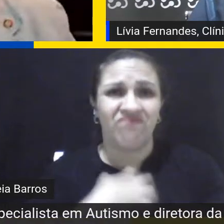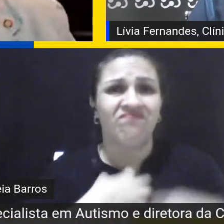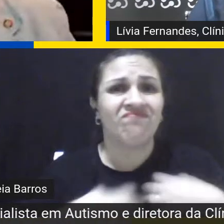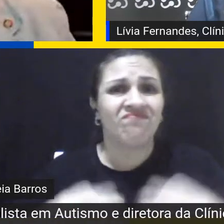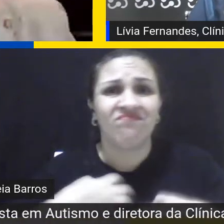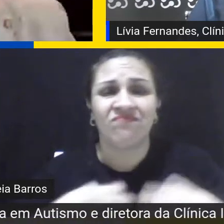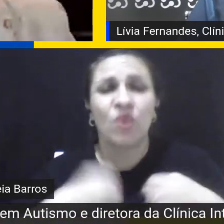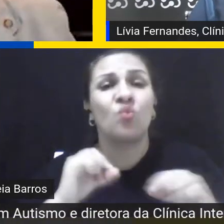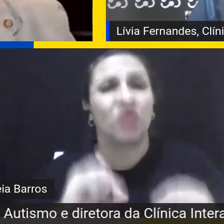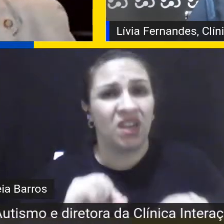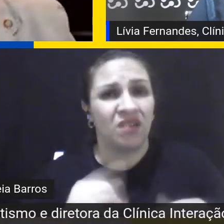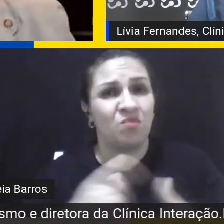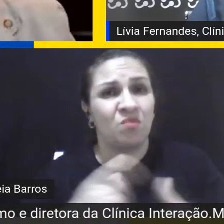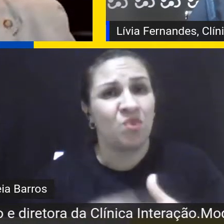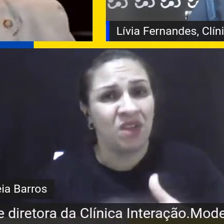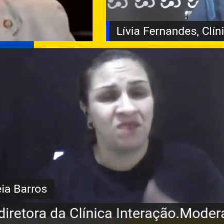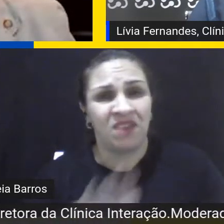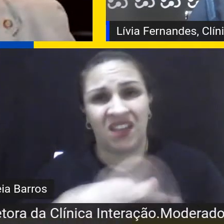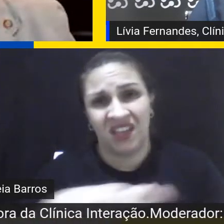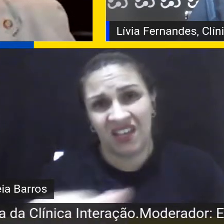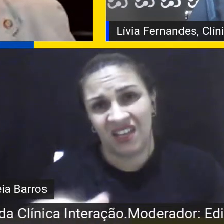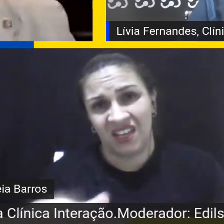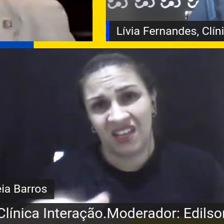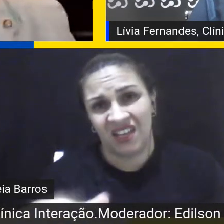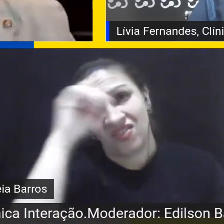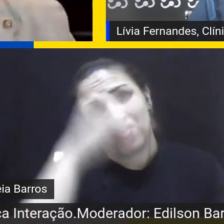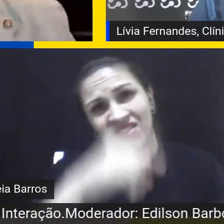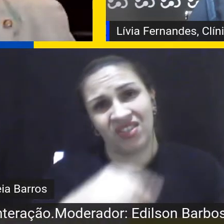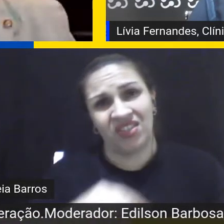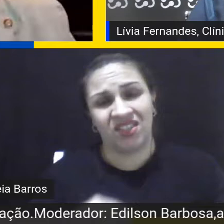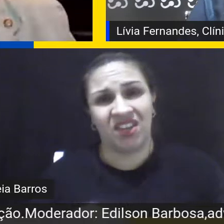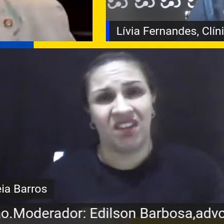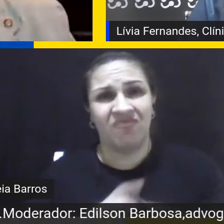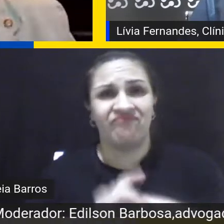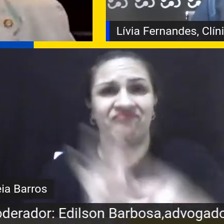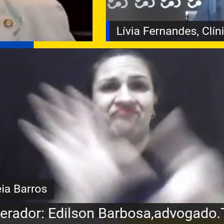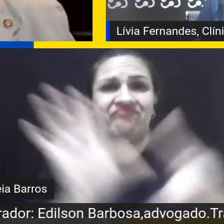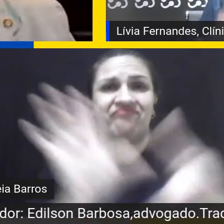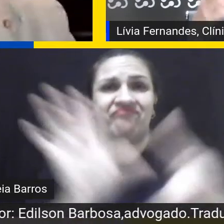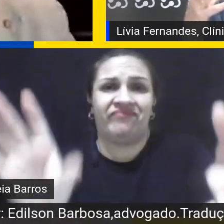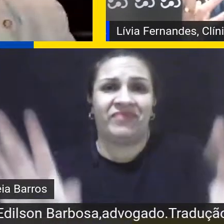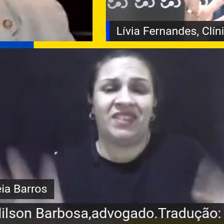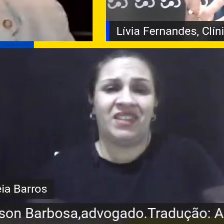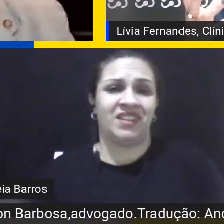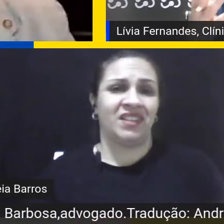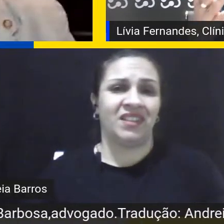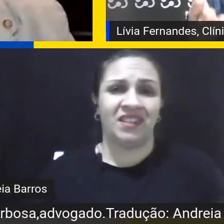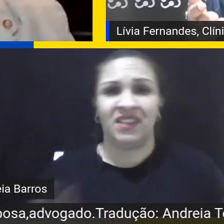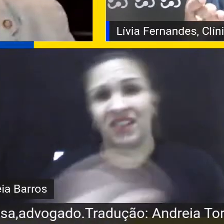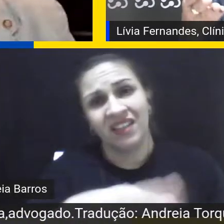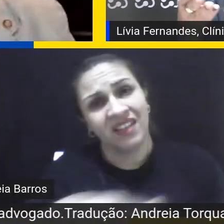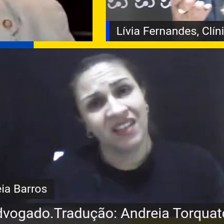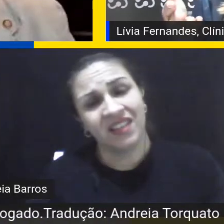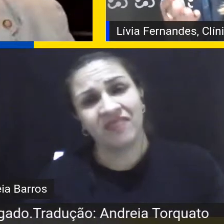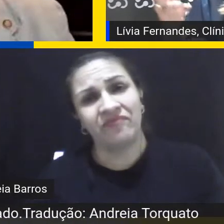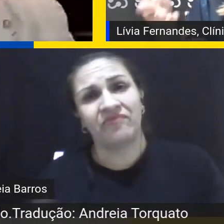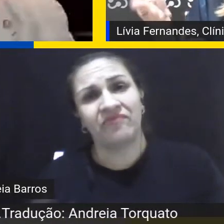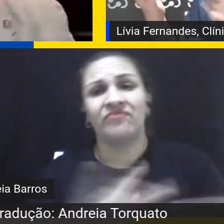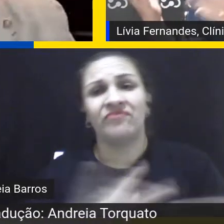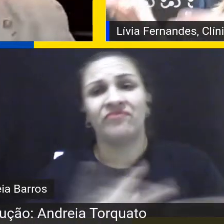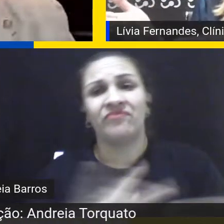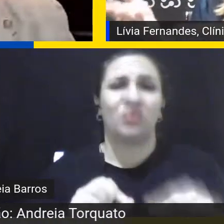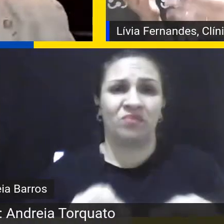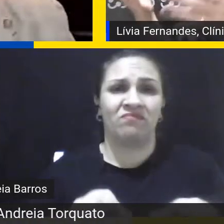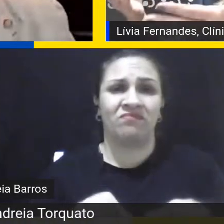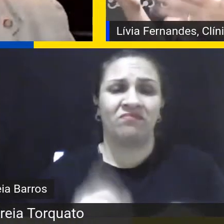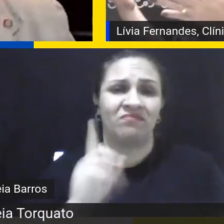frustra? Essa criança muito dificilmente tem alta. Então, essas crianças acabam ficando